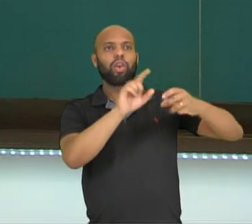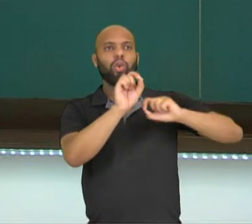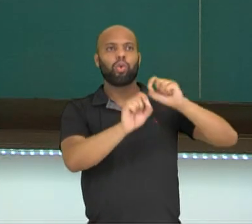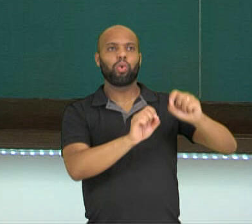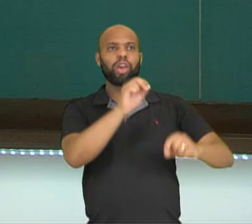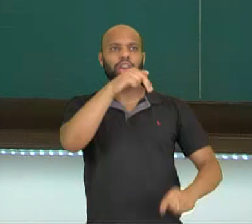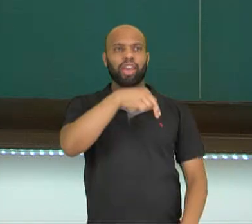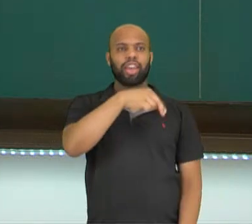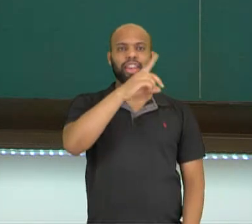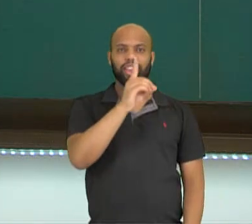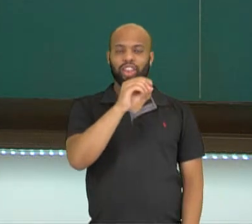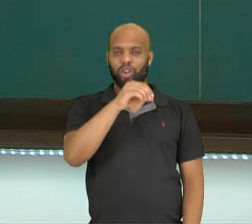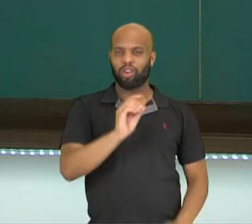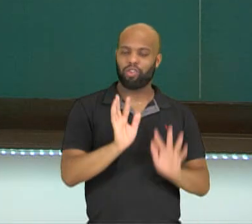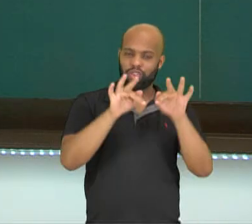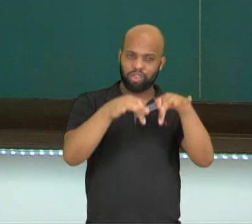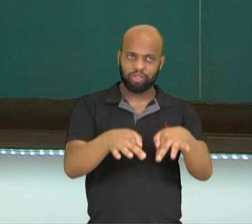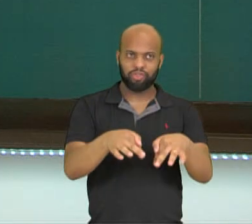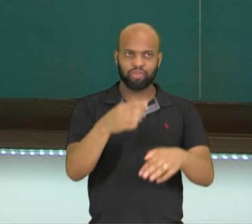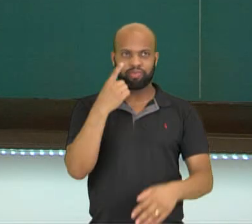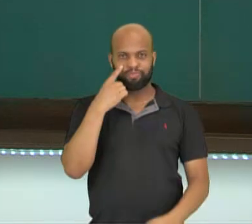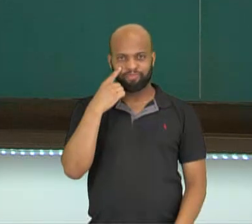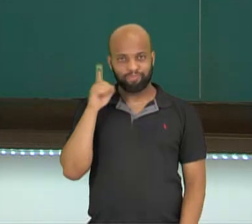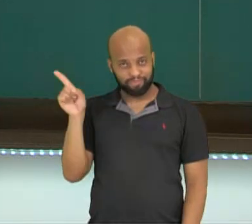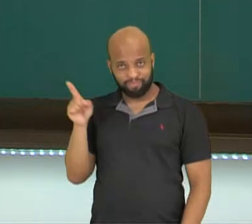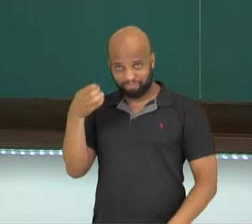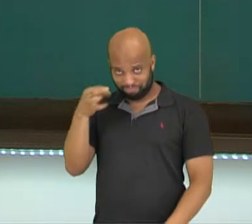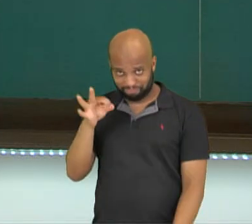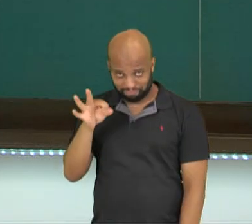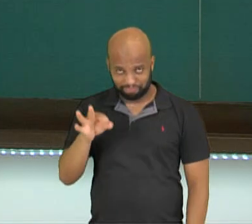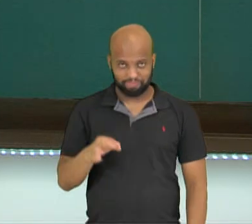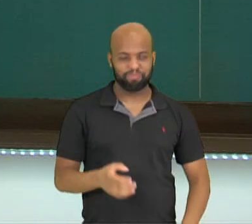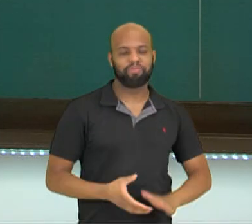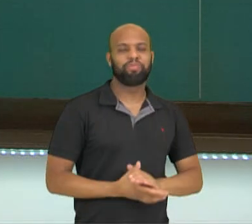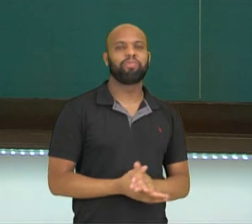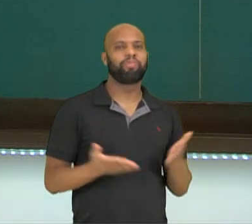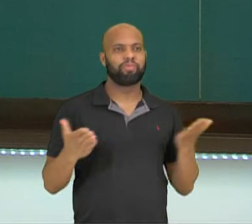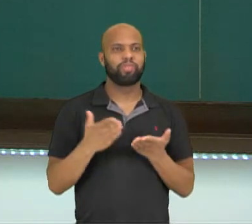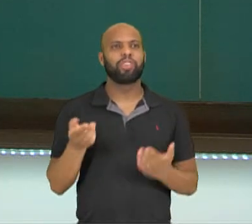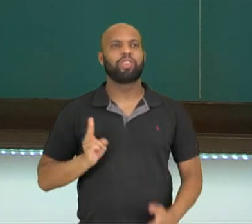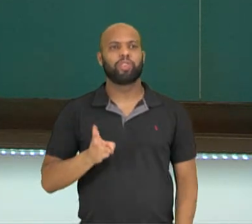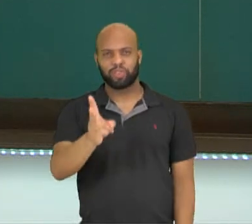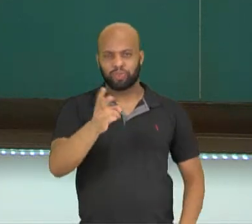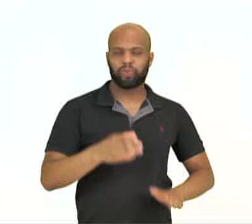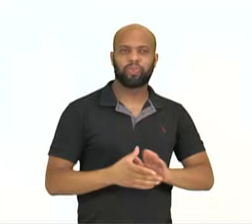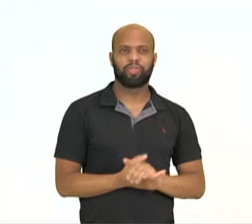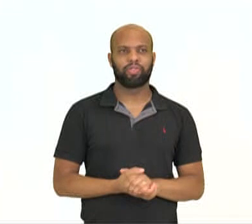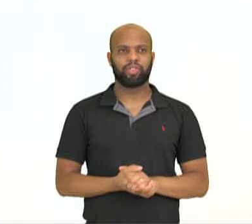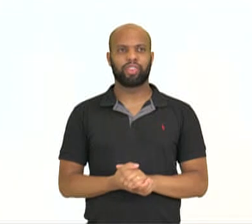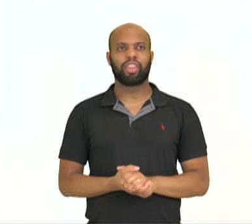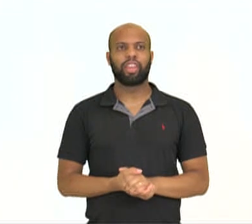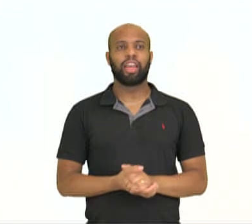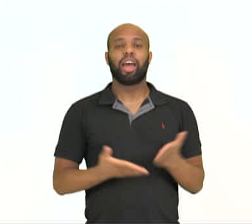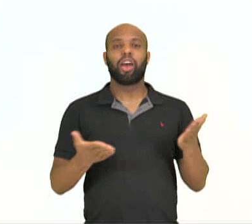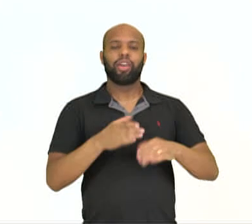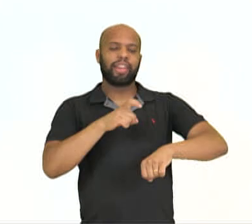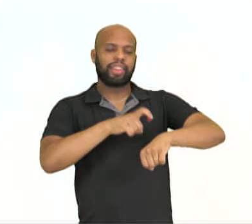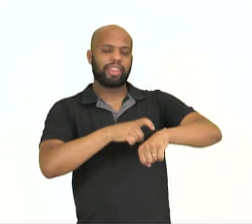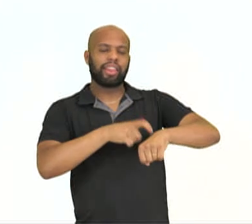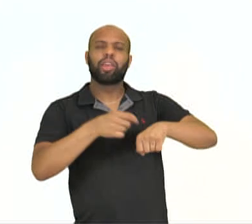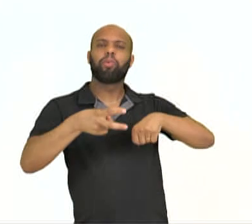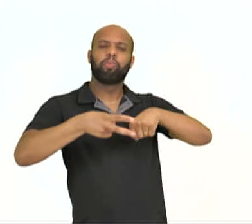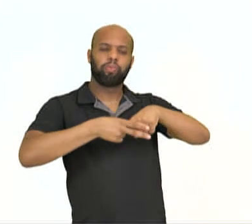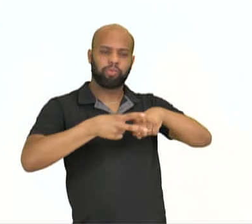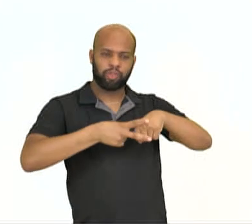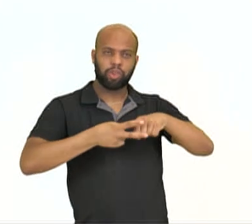e defendendo. Acredito que vocês tenham acertado esta. Vamos adiante? Tempo verbal. Como